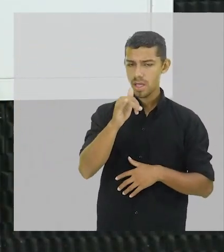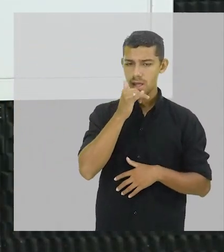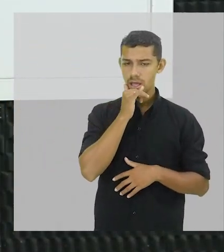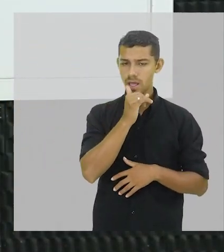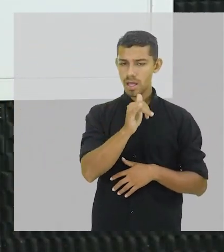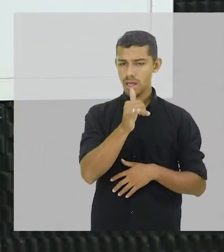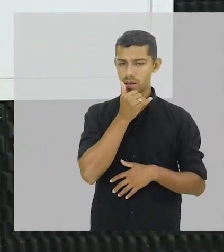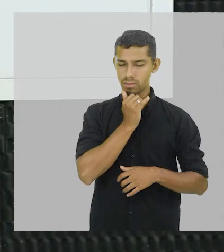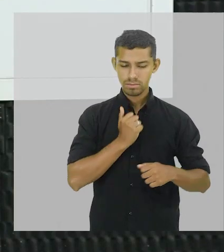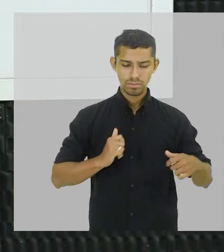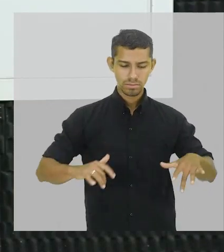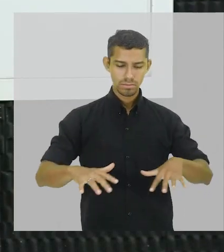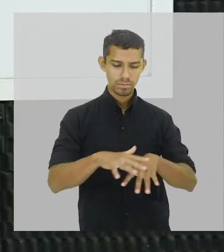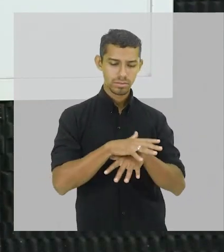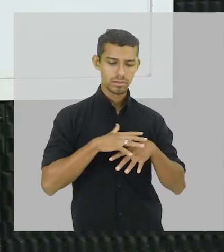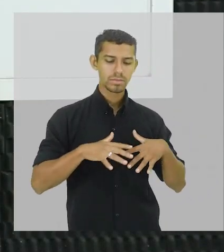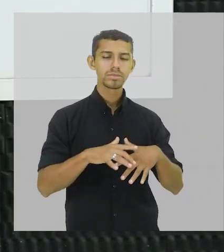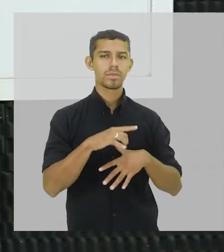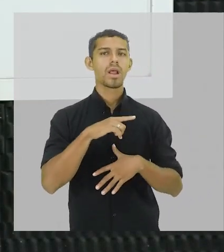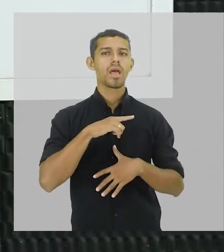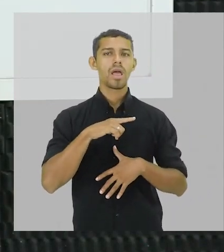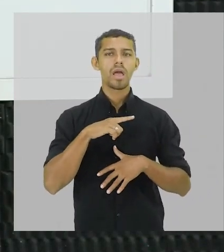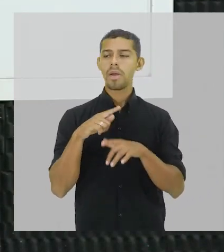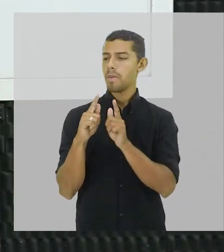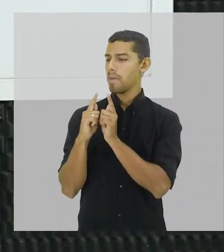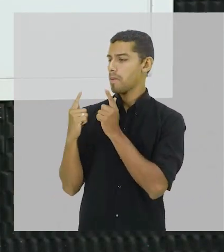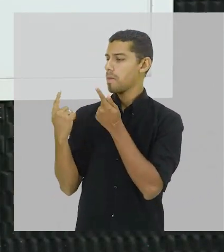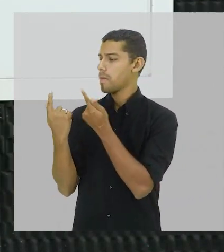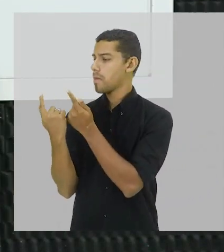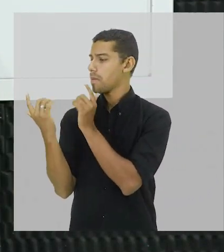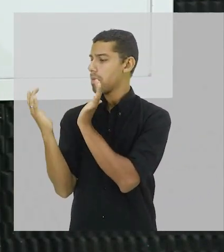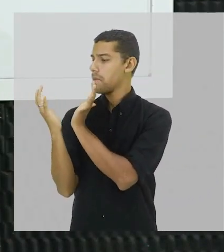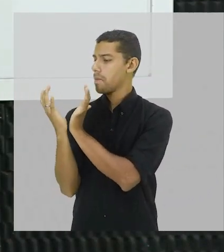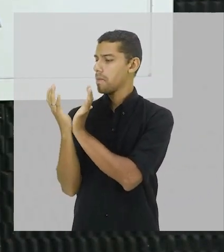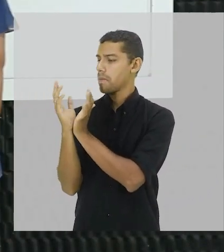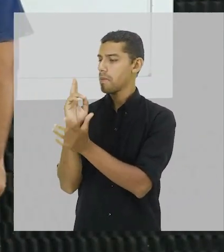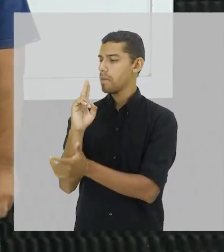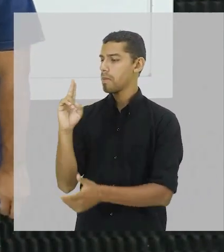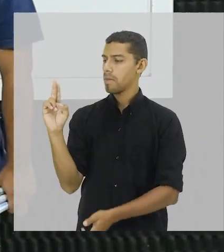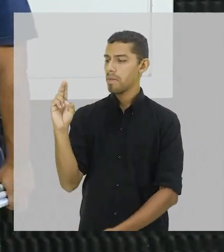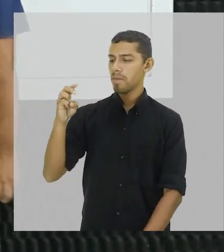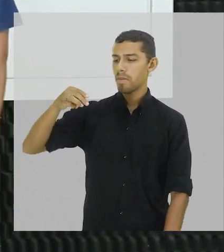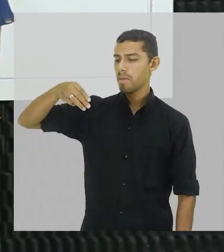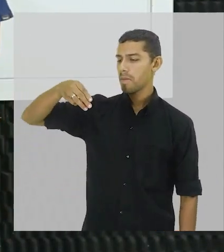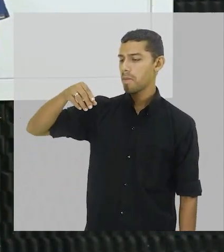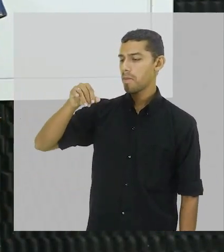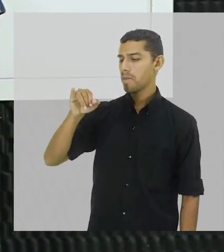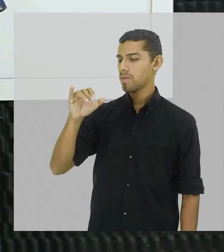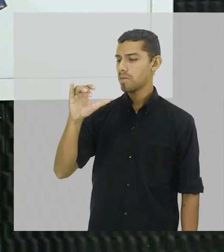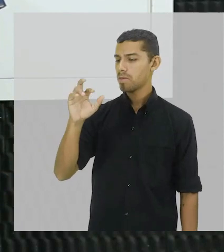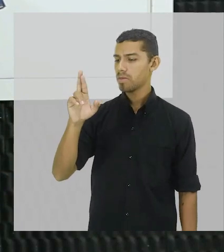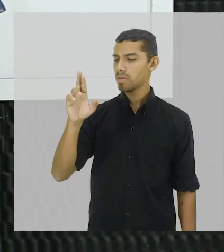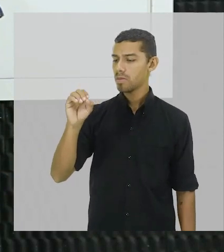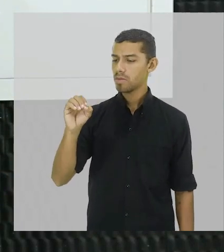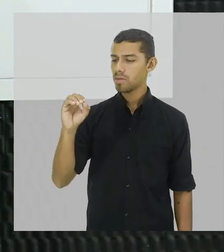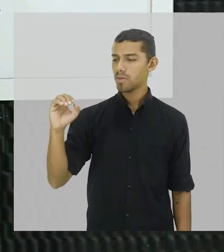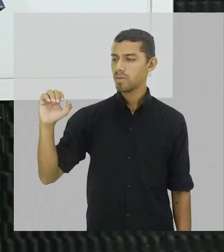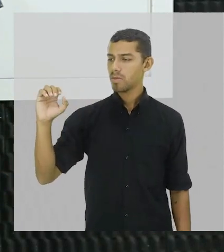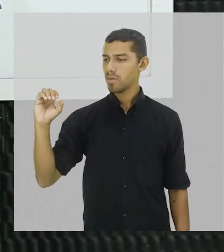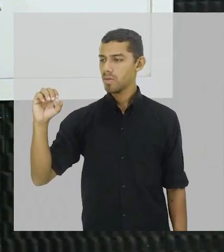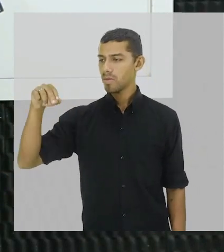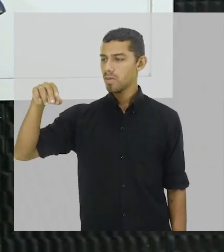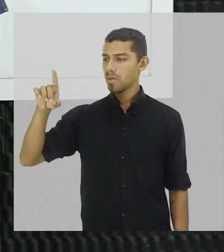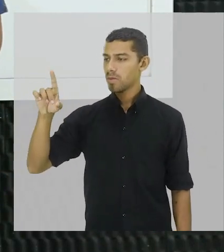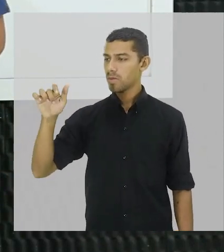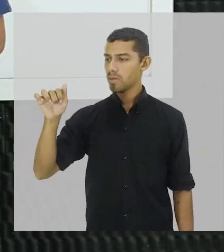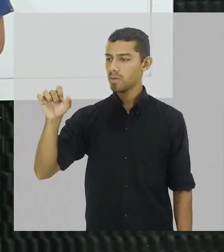eletromagnéticas, nós temos lá um grupozinho, que é um grupo, né, chamado de micro-ondas, né? São as ondas de rádio. Nós temos um grande